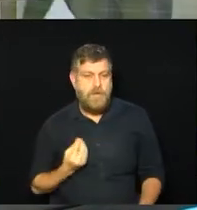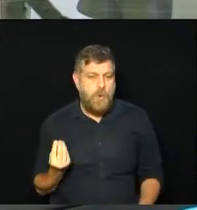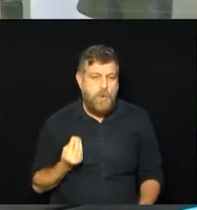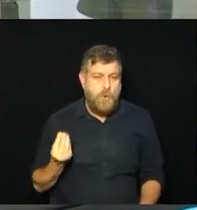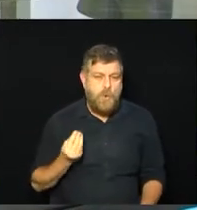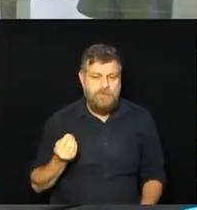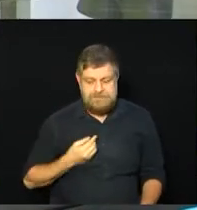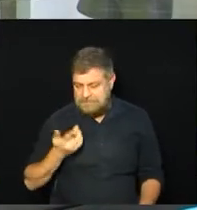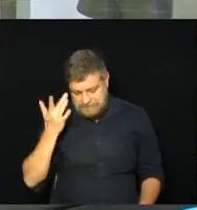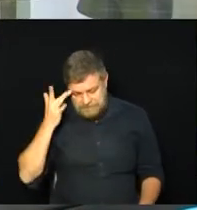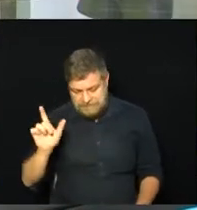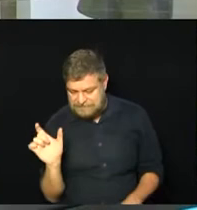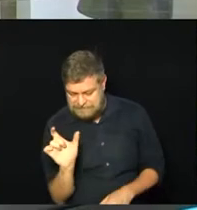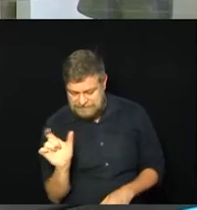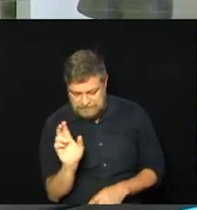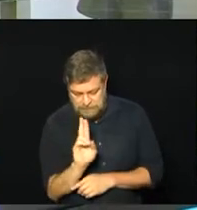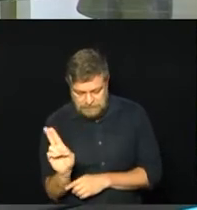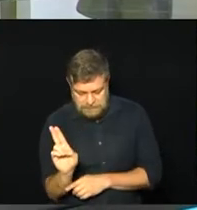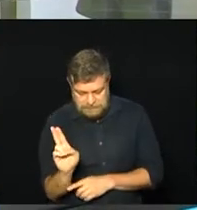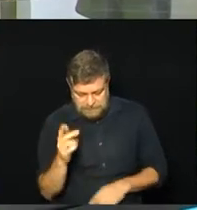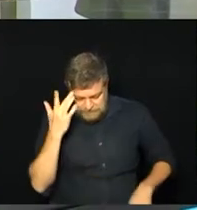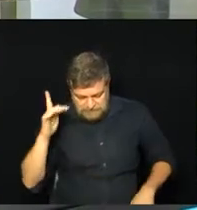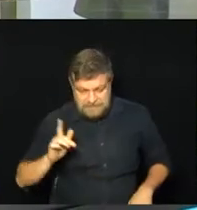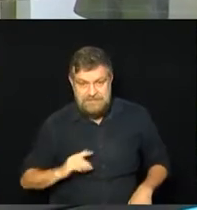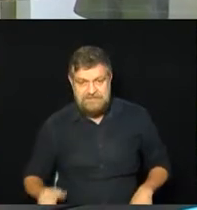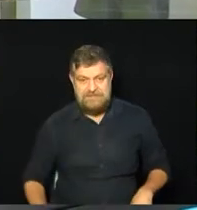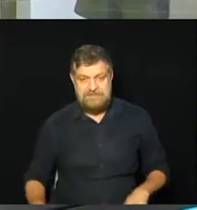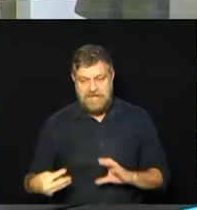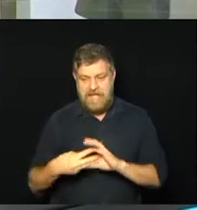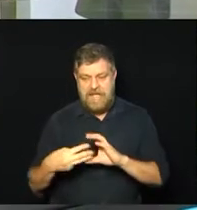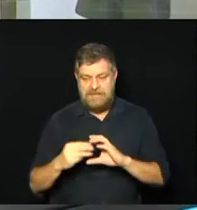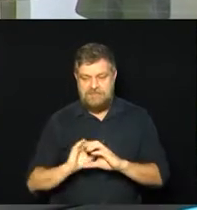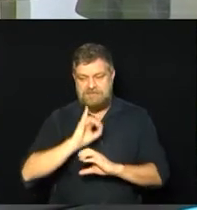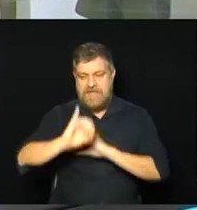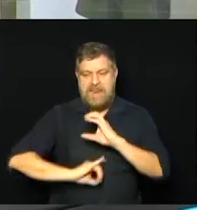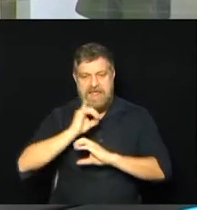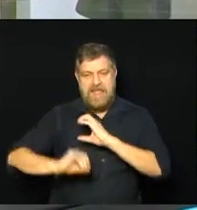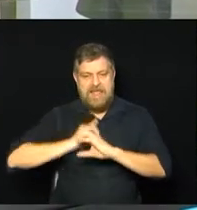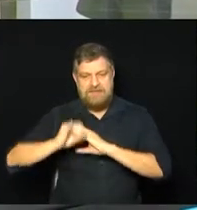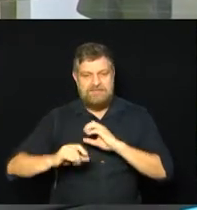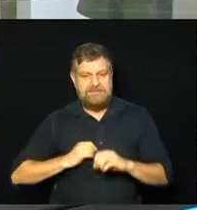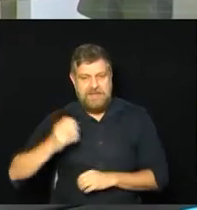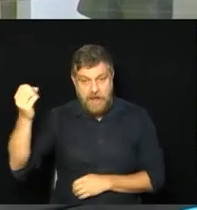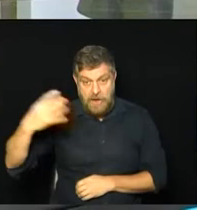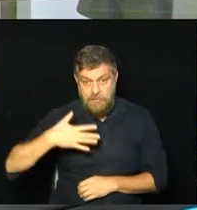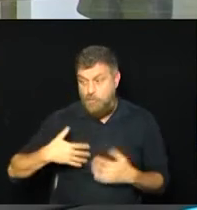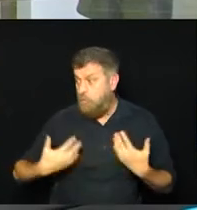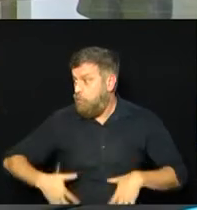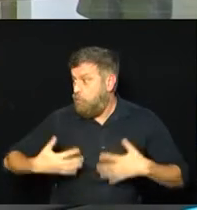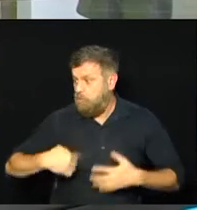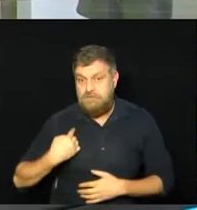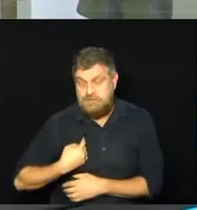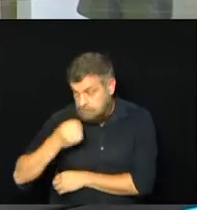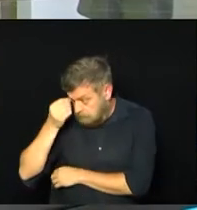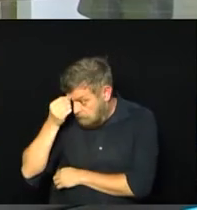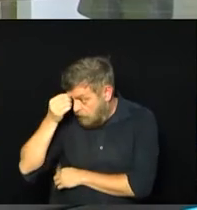não sei nem o nome disso, falando de átomos, elétrons, moléculas e tudo mais, luz síncrona, uma coisa absurda. E ao mesmo